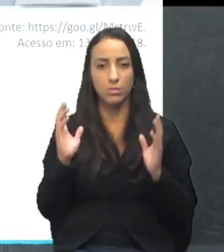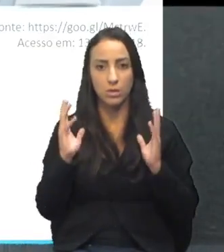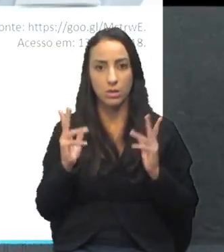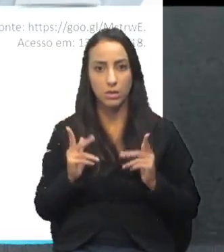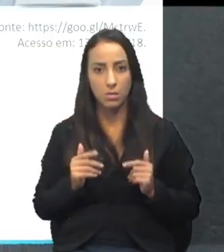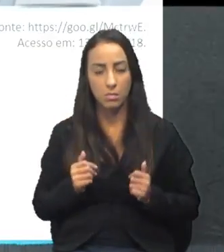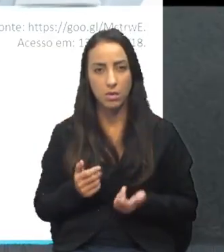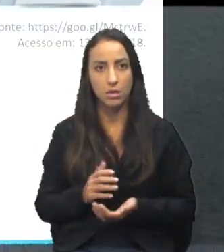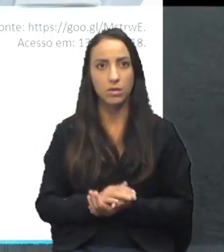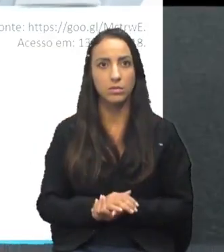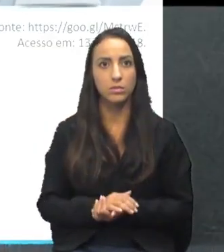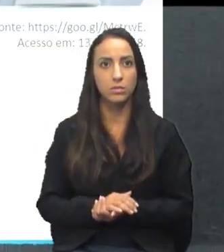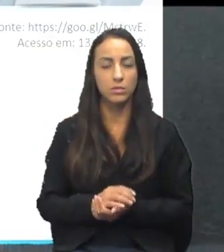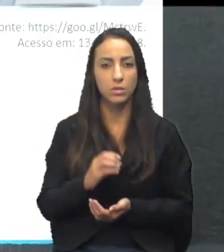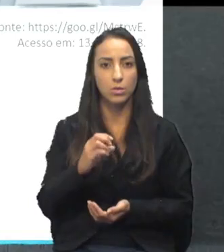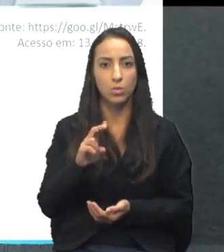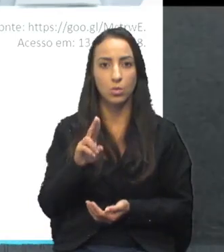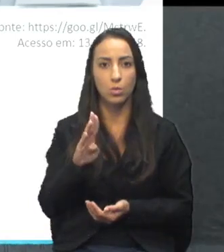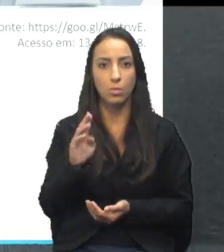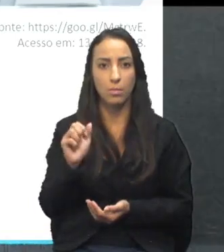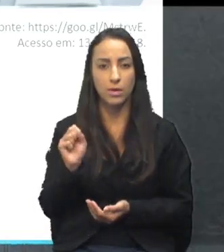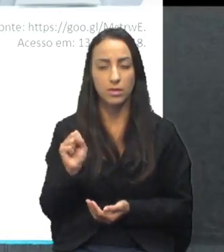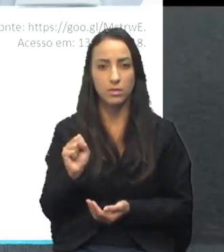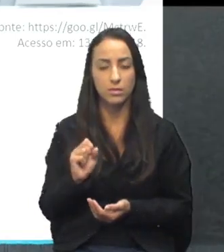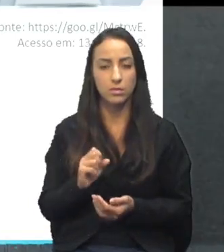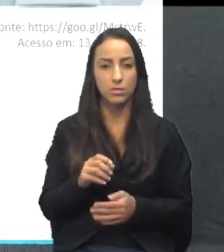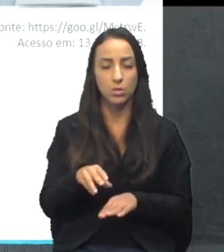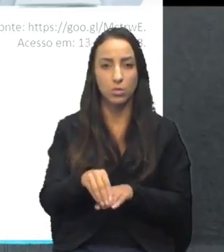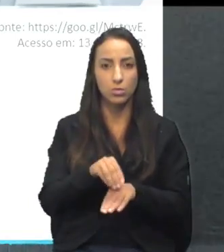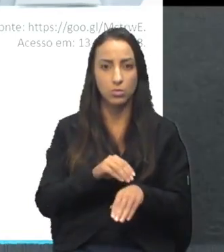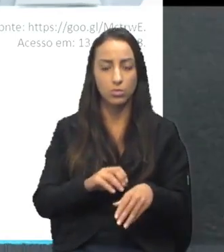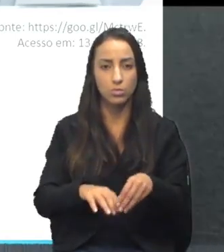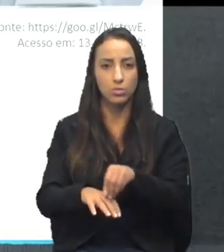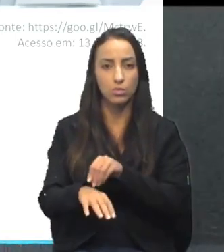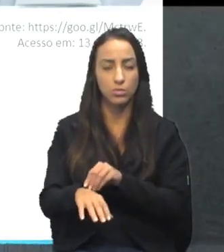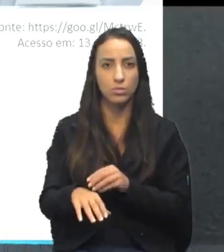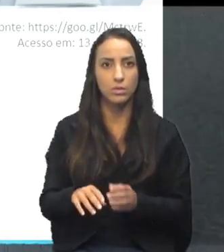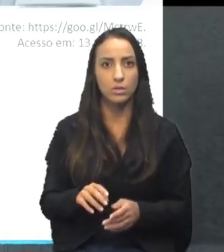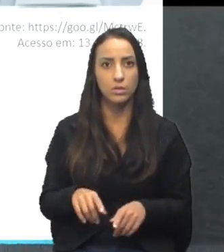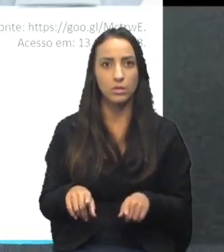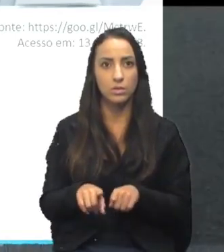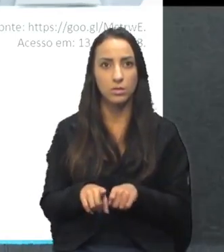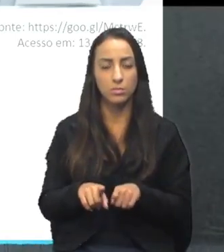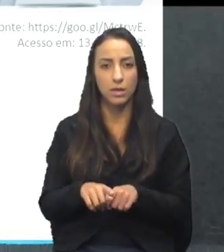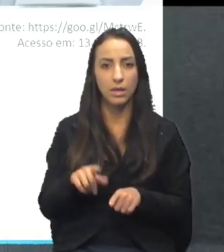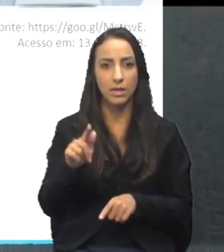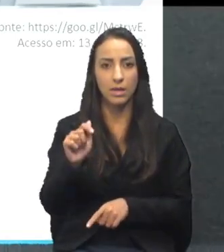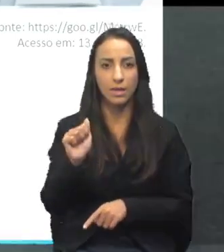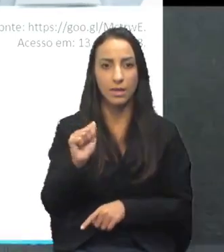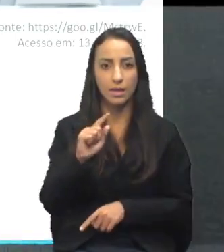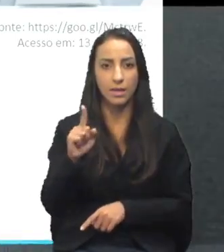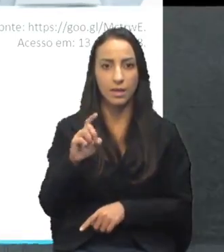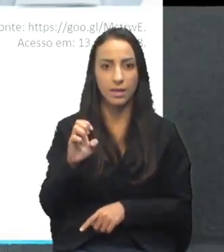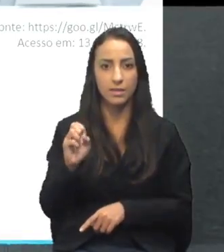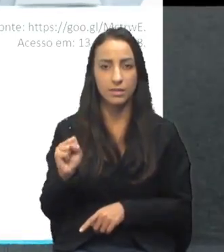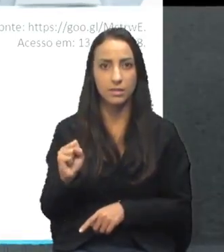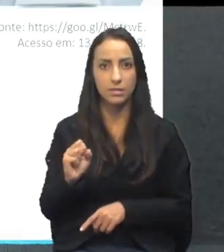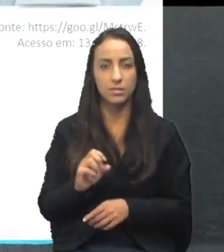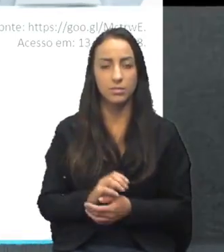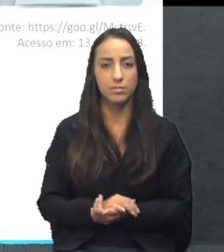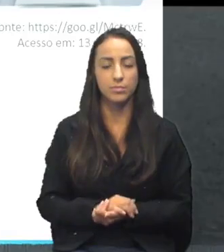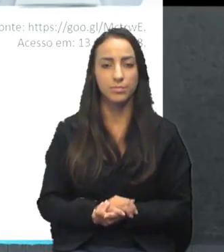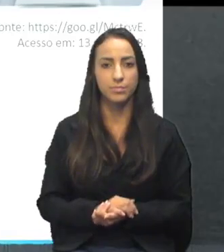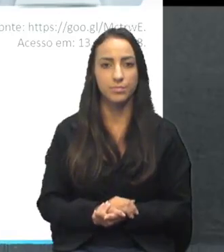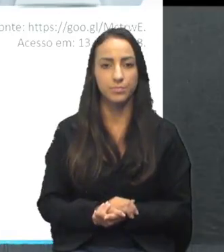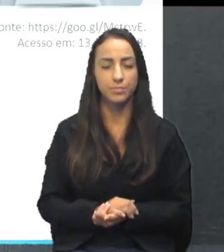limpeza, cubas estéreis, luvas de procedimento e gases estéreis, tá? Para que a